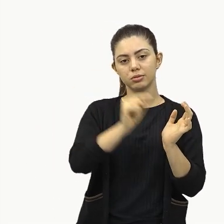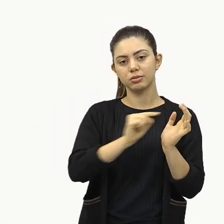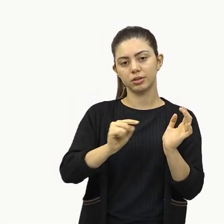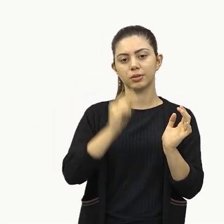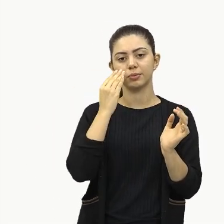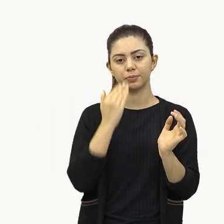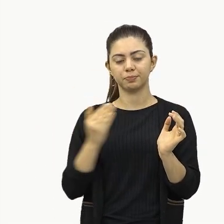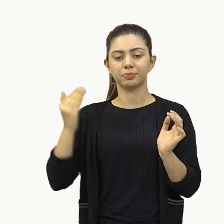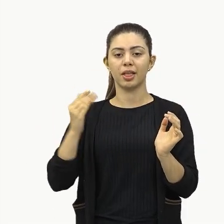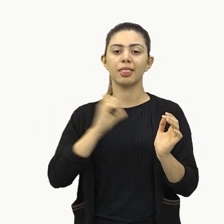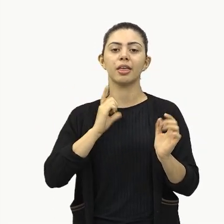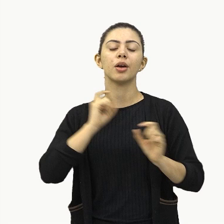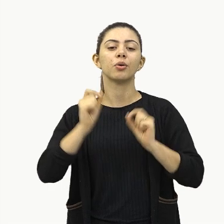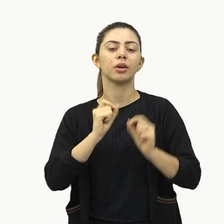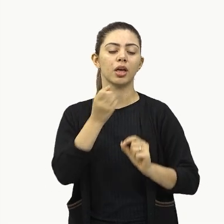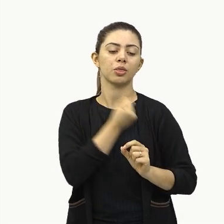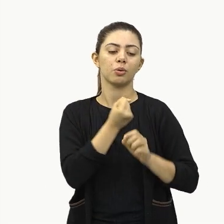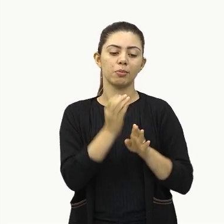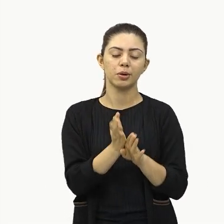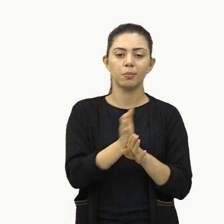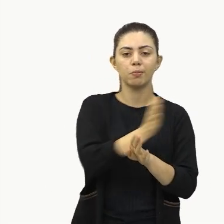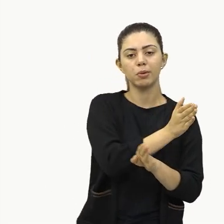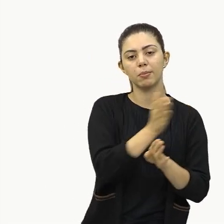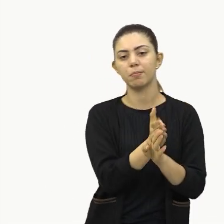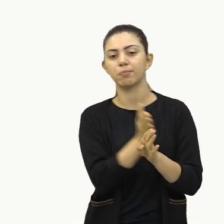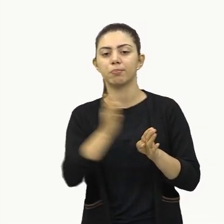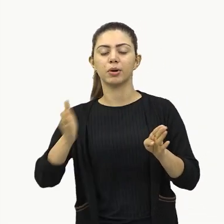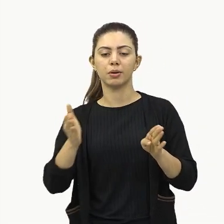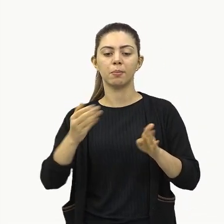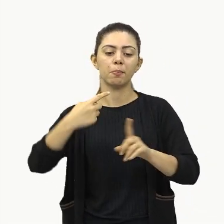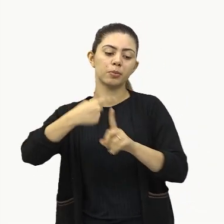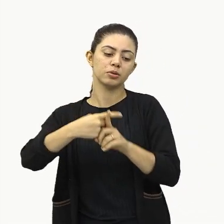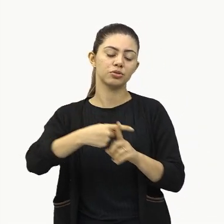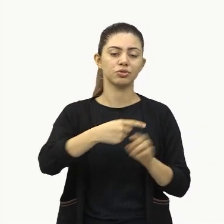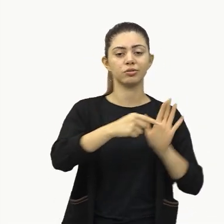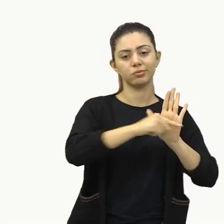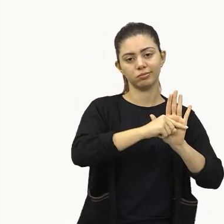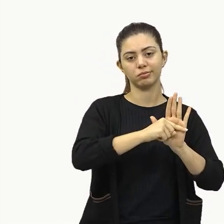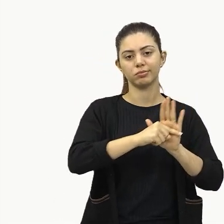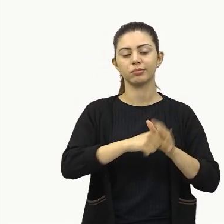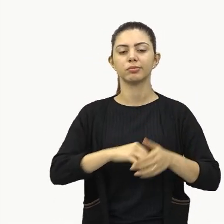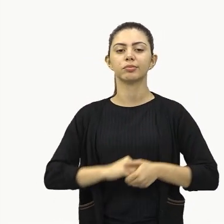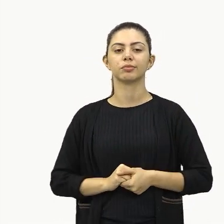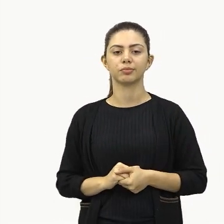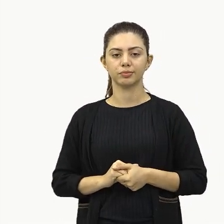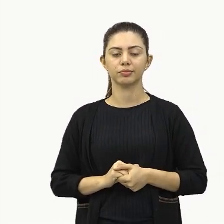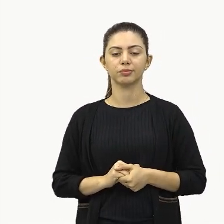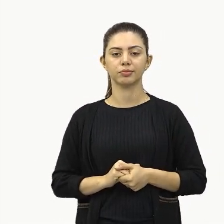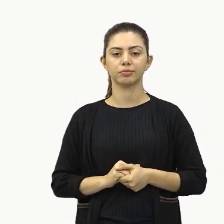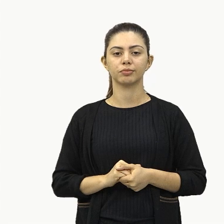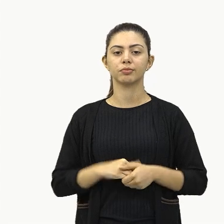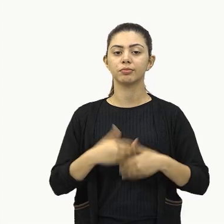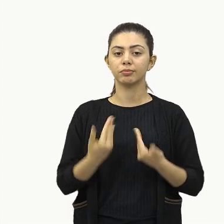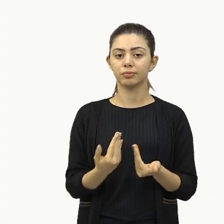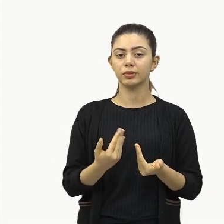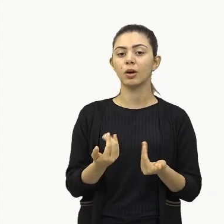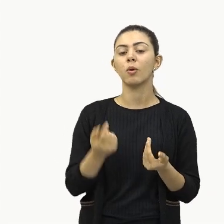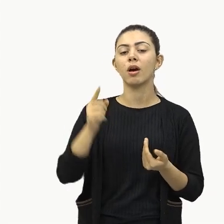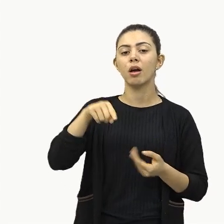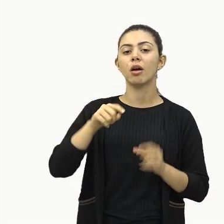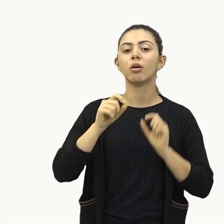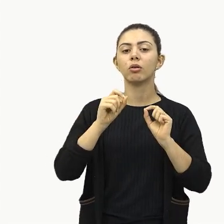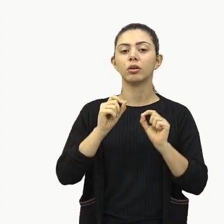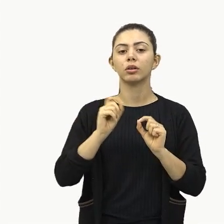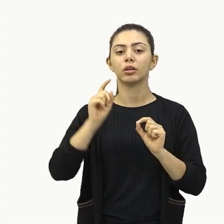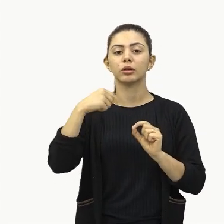Z e que é formado tanto por números positivos e números negativos. Nós podemos dizer aqui que